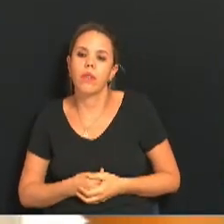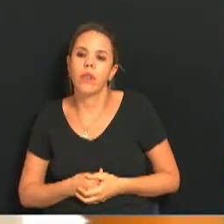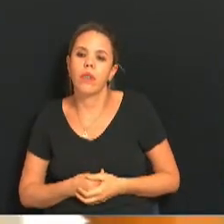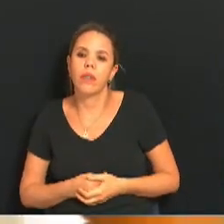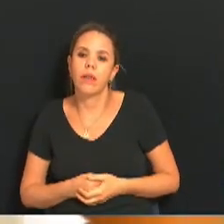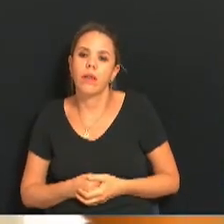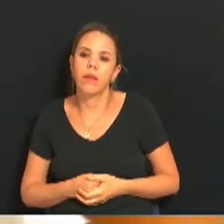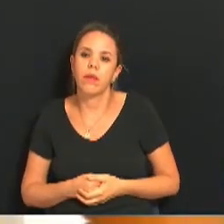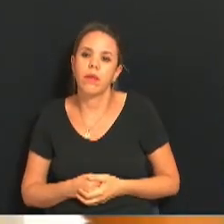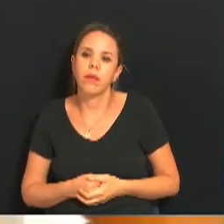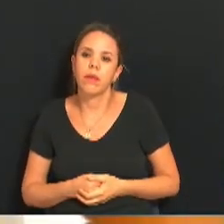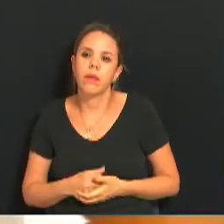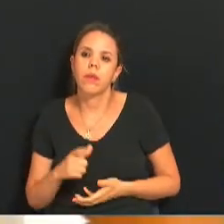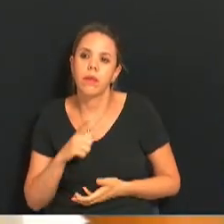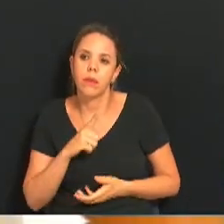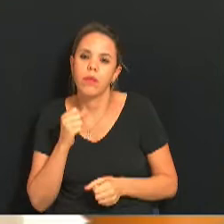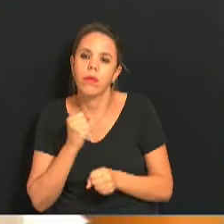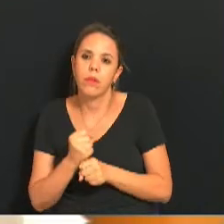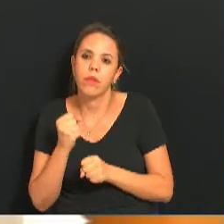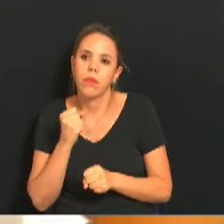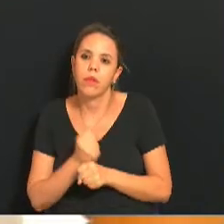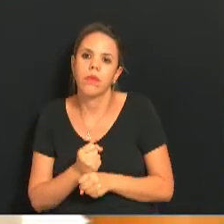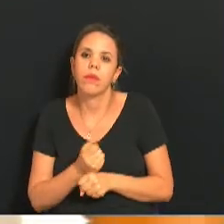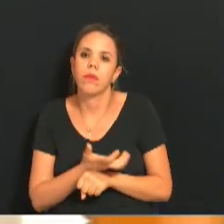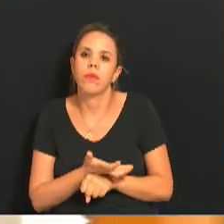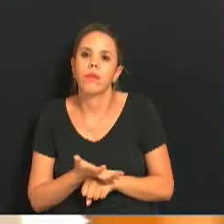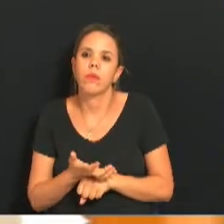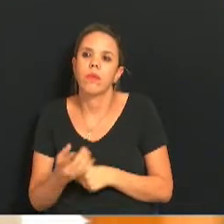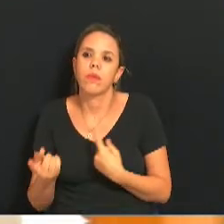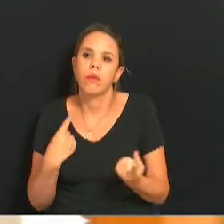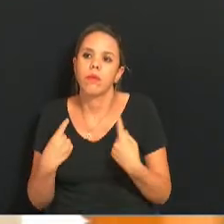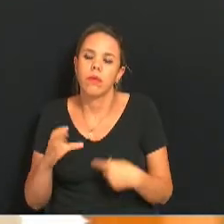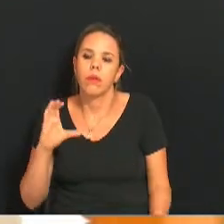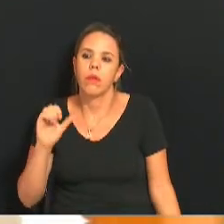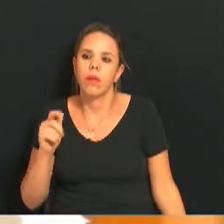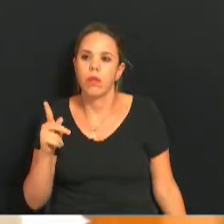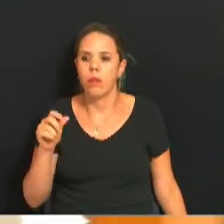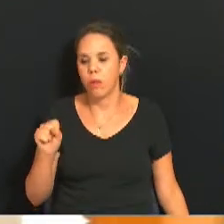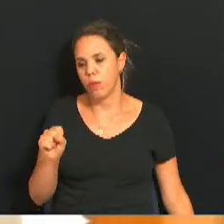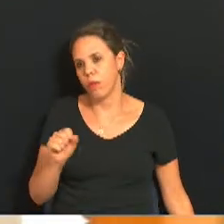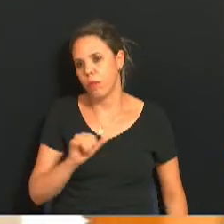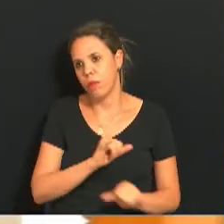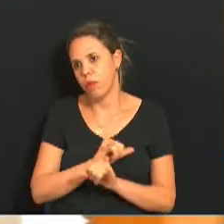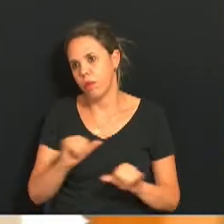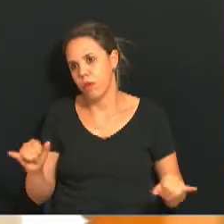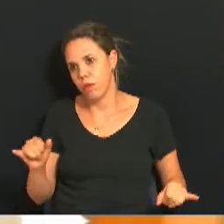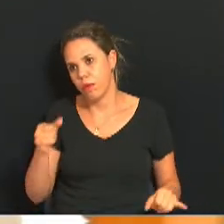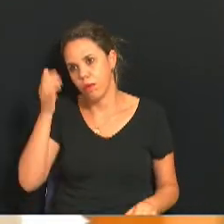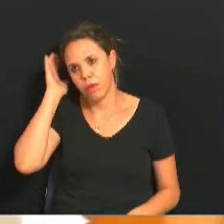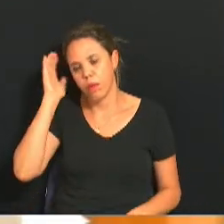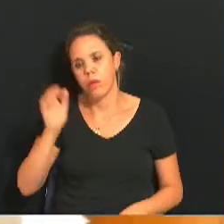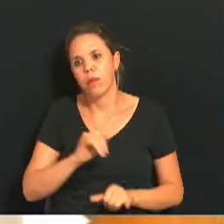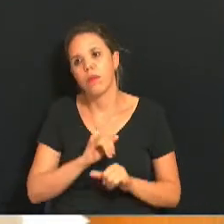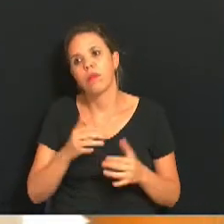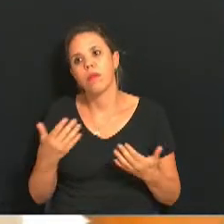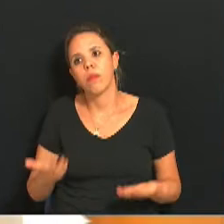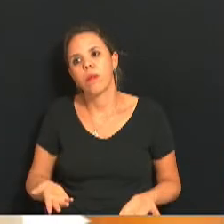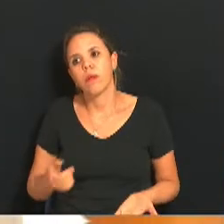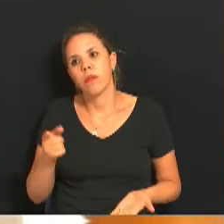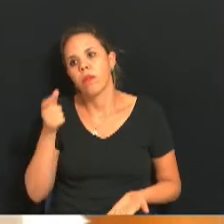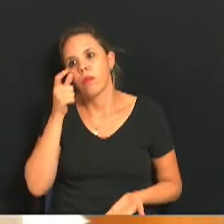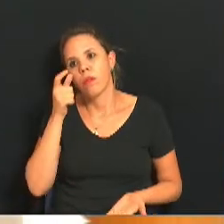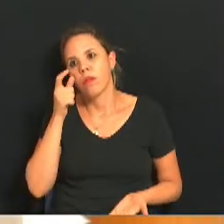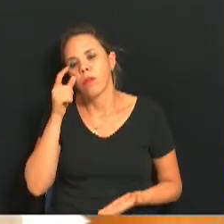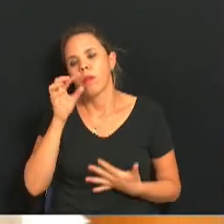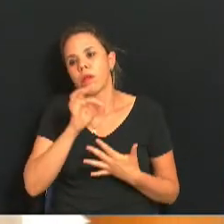e tem também a obra de revitalização da Avenida Campos Sales que já foi anunciada pelo prefeito sabe então você vê